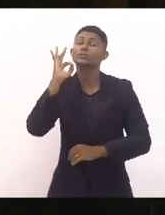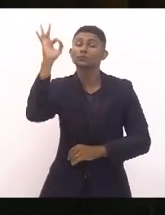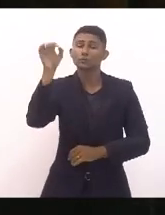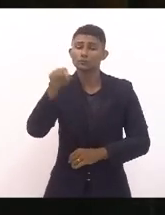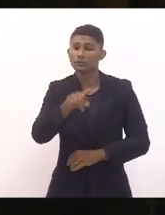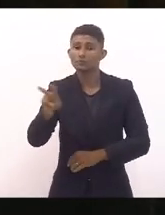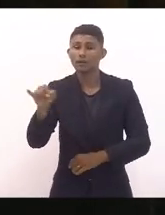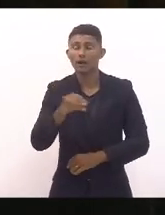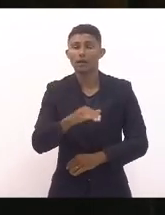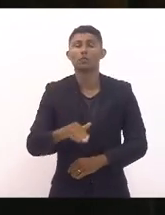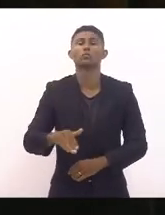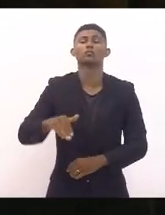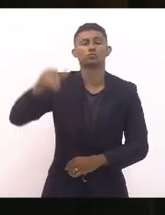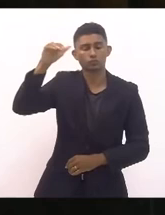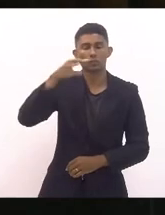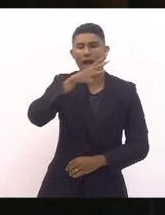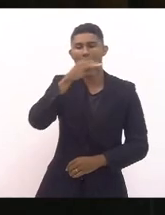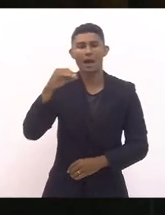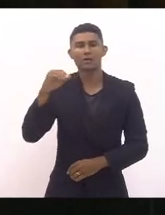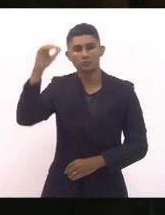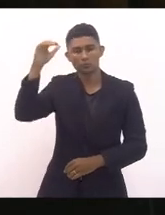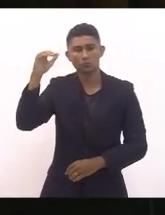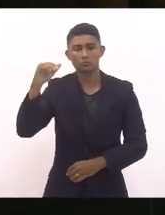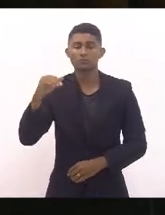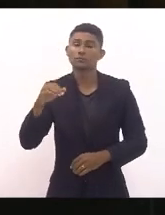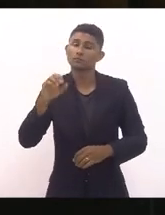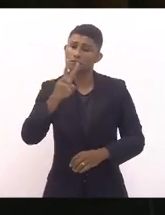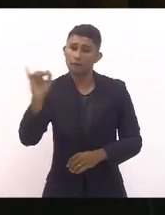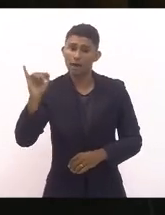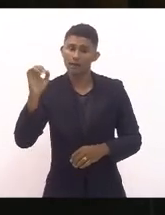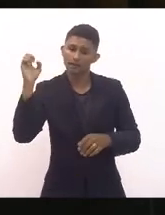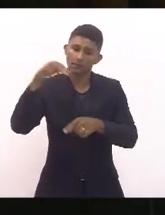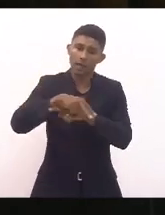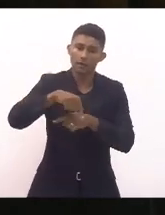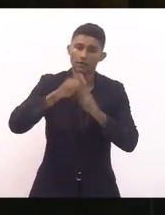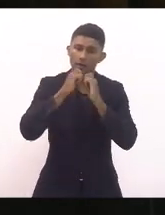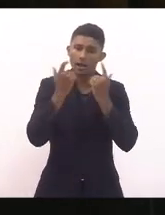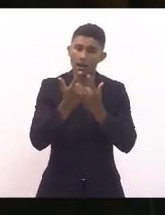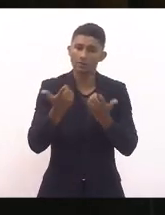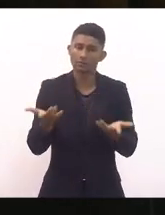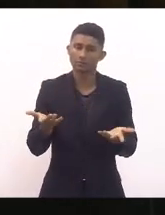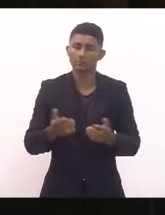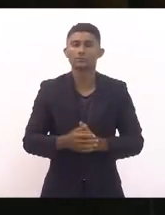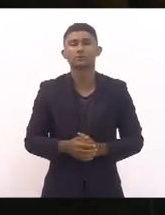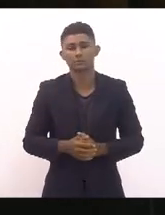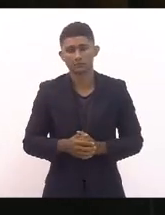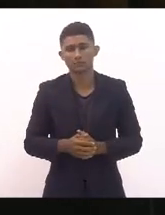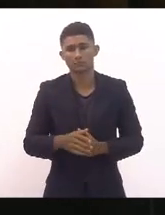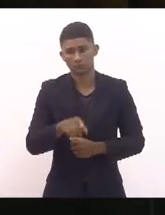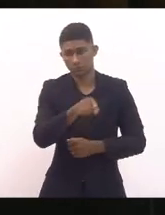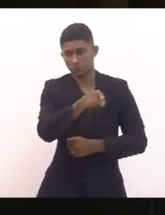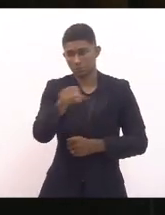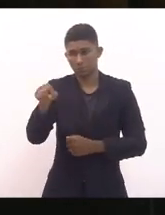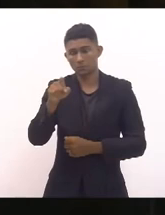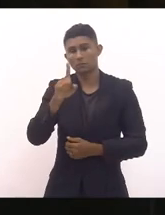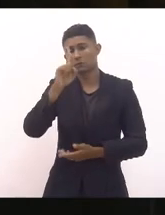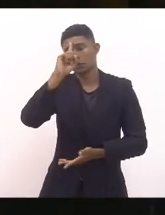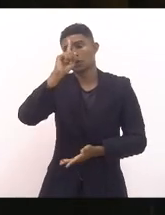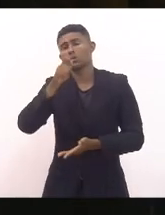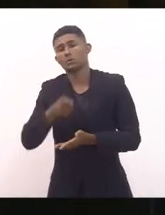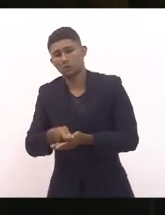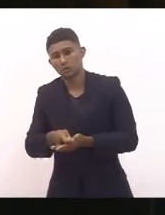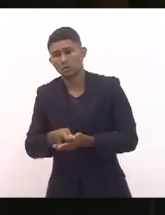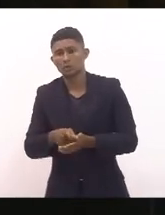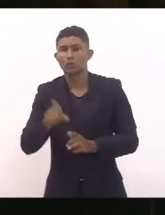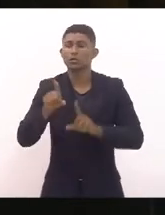amanhã e estarão aqui, aí, ocupando os nossos lugares. Que eles decidam e que eles